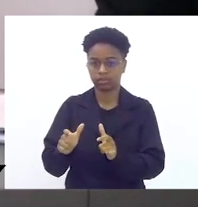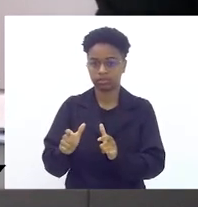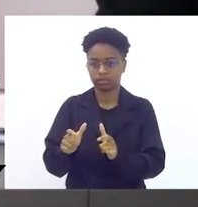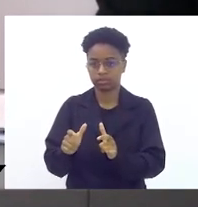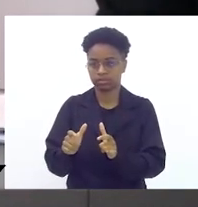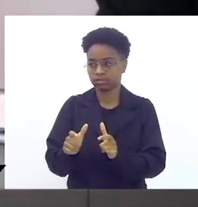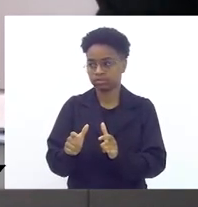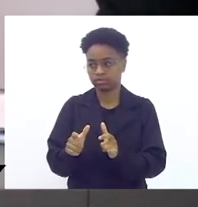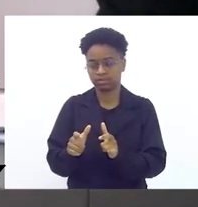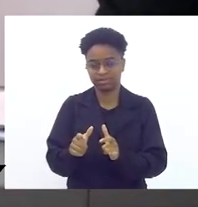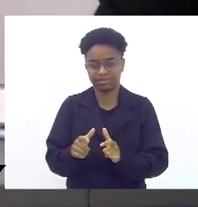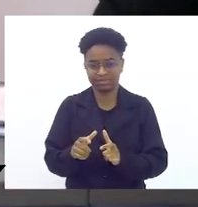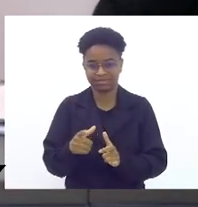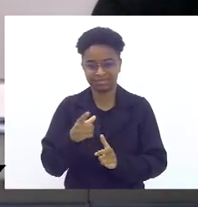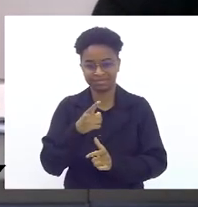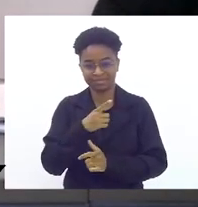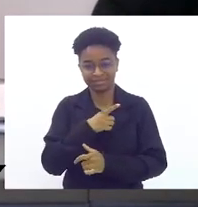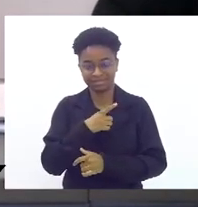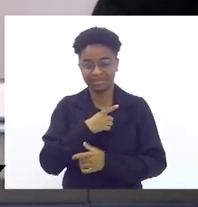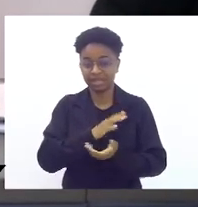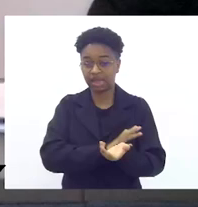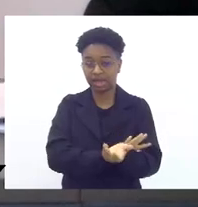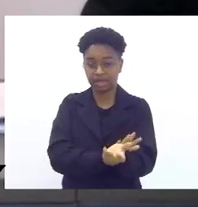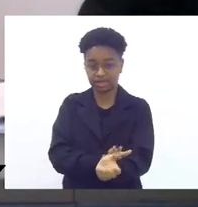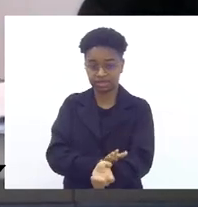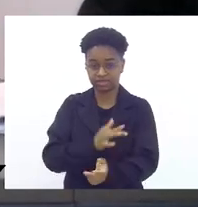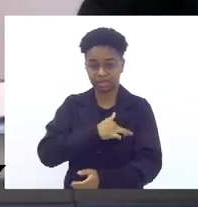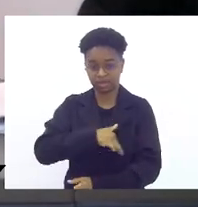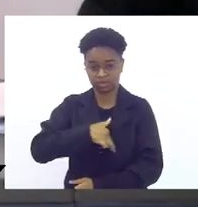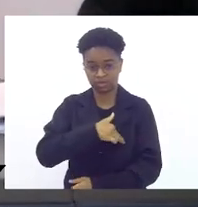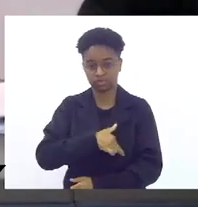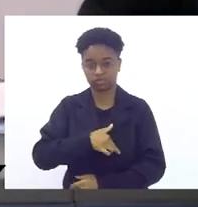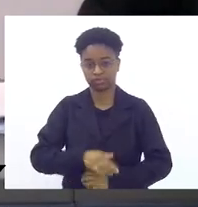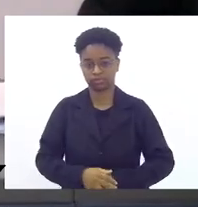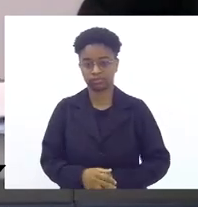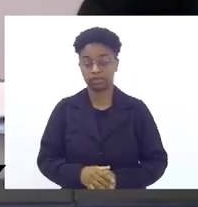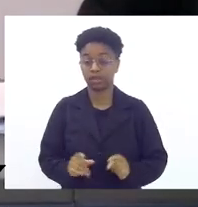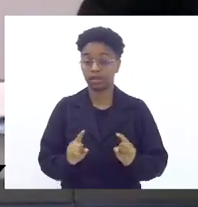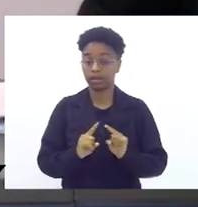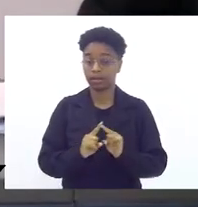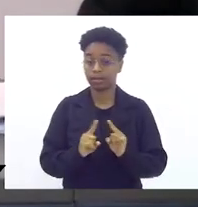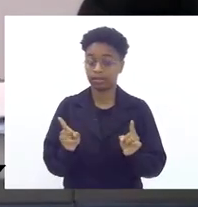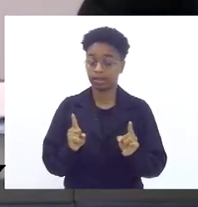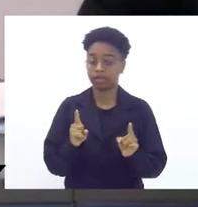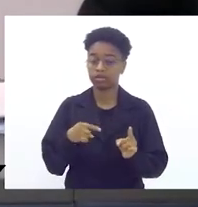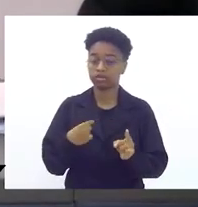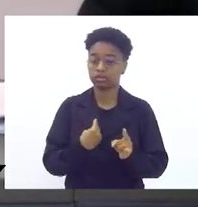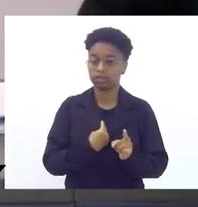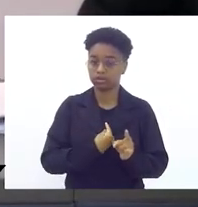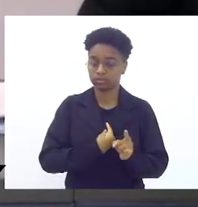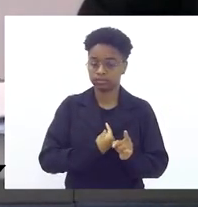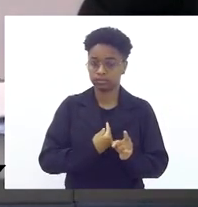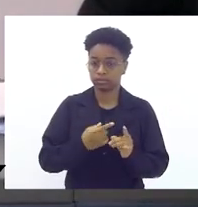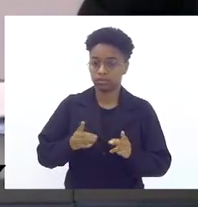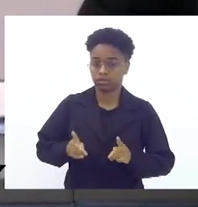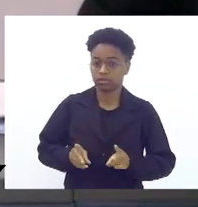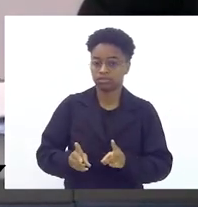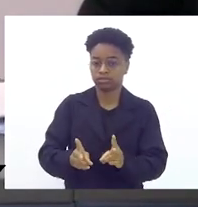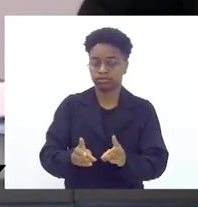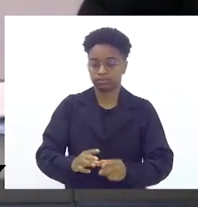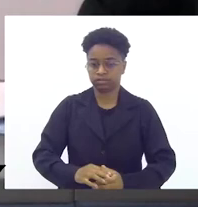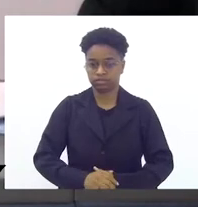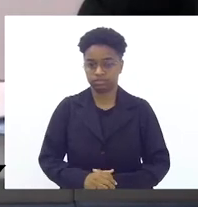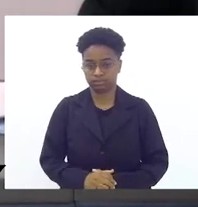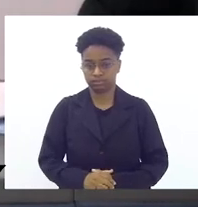o promovam racismo intolerância religiosa muito bem vamos dar então sequência sequência